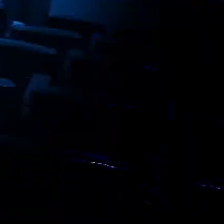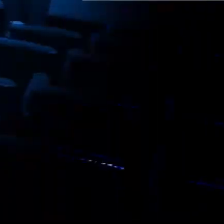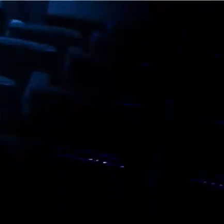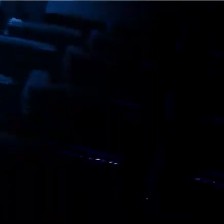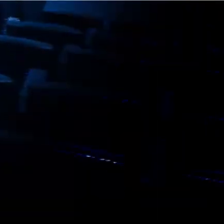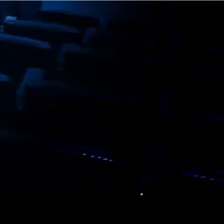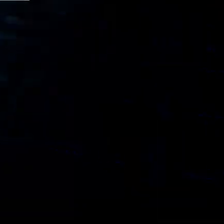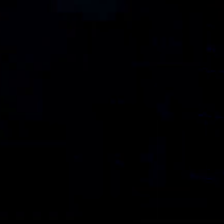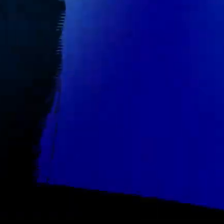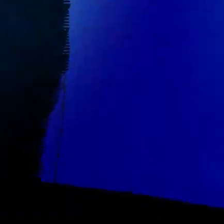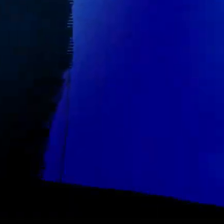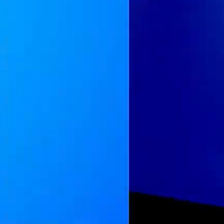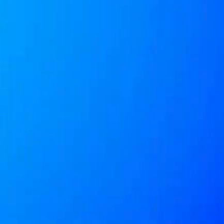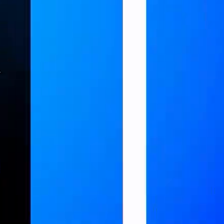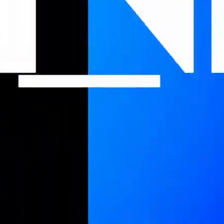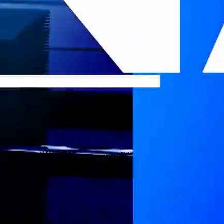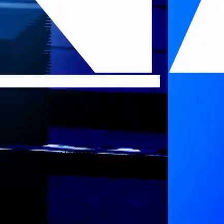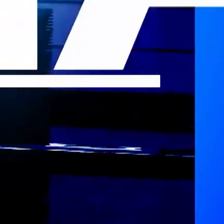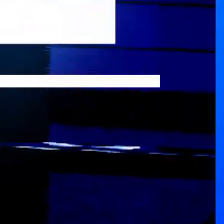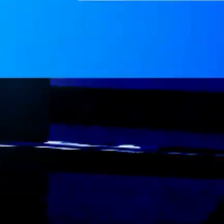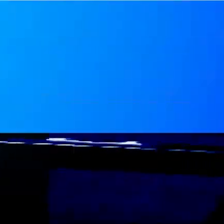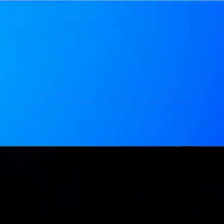Sul.